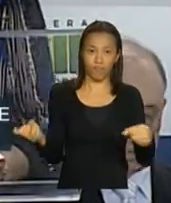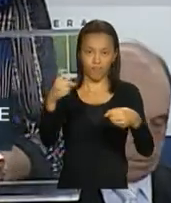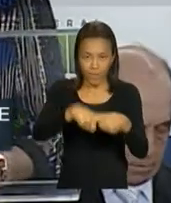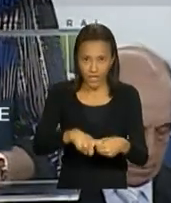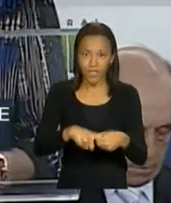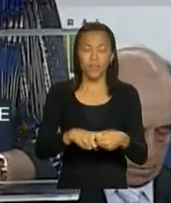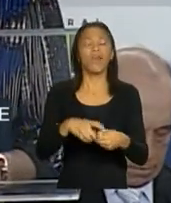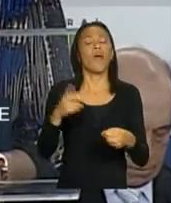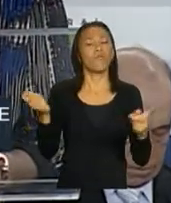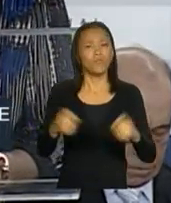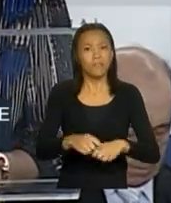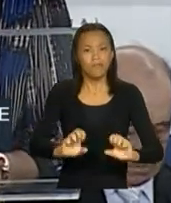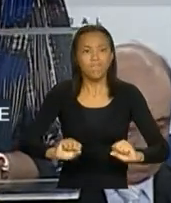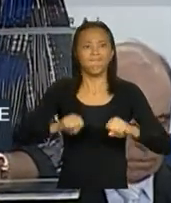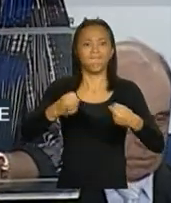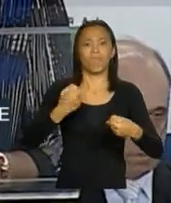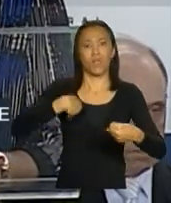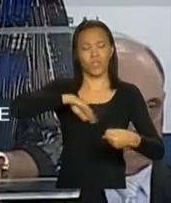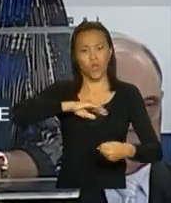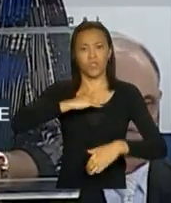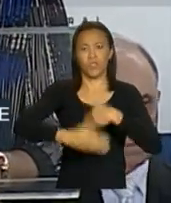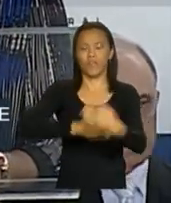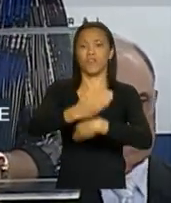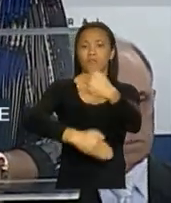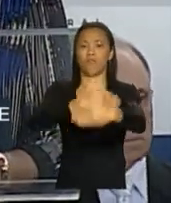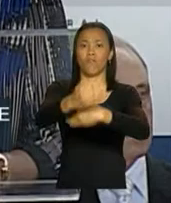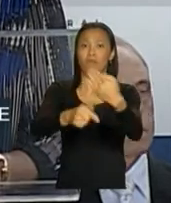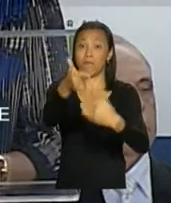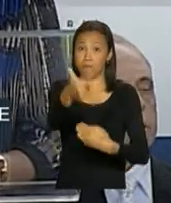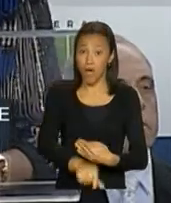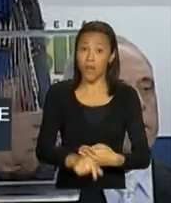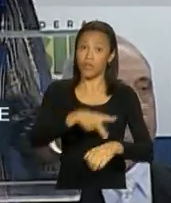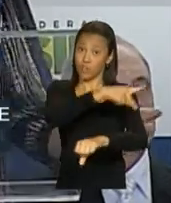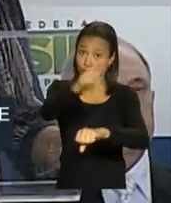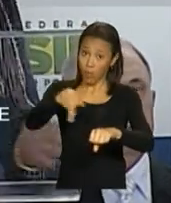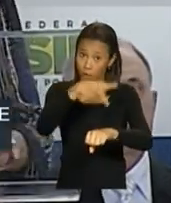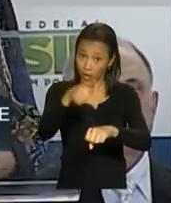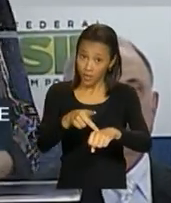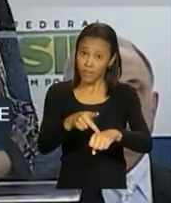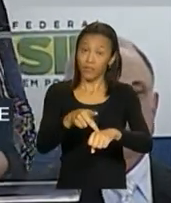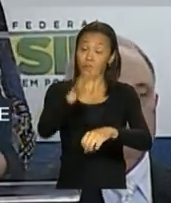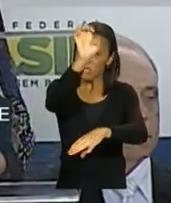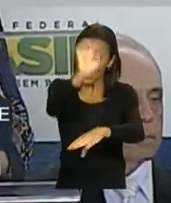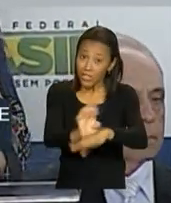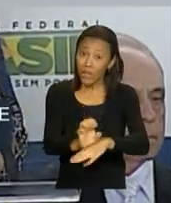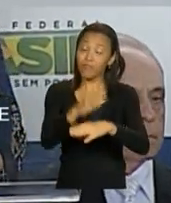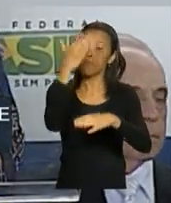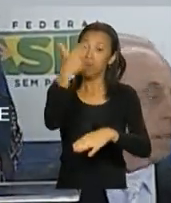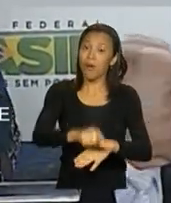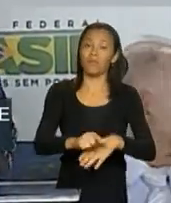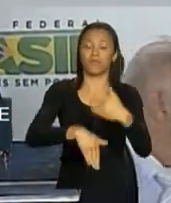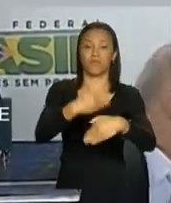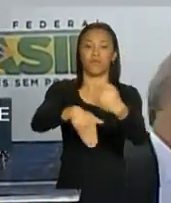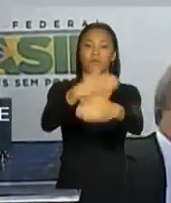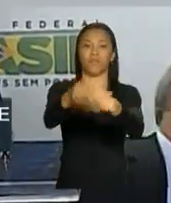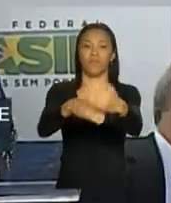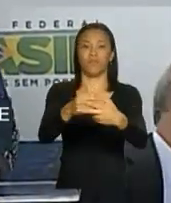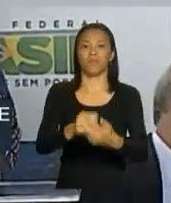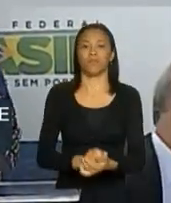construir um país mais desenvolvido no estado do Maranhão mais desenvolvido